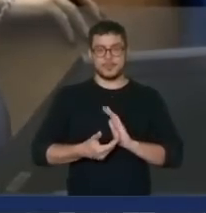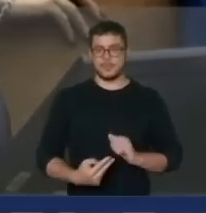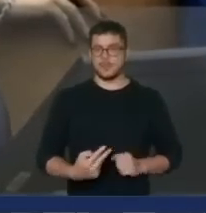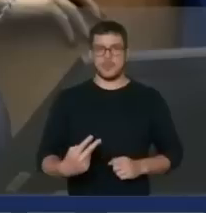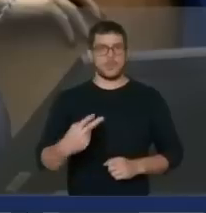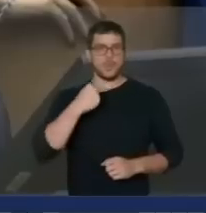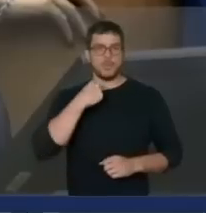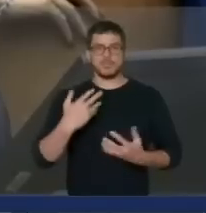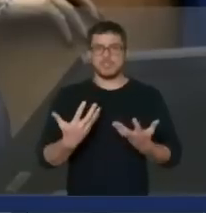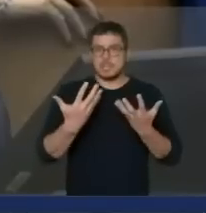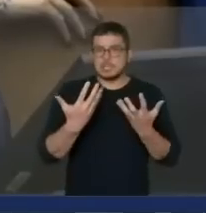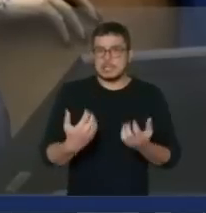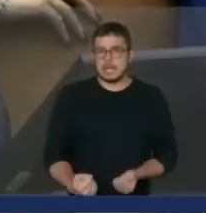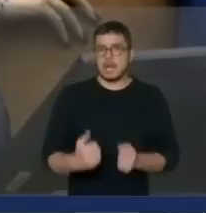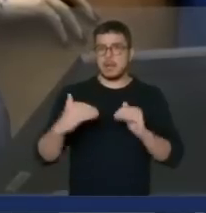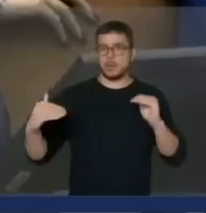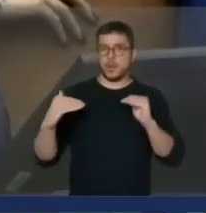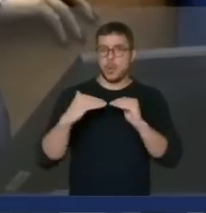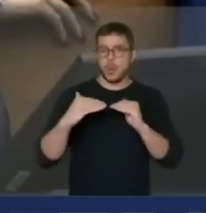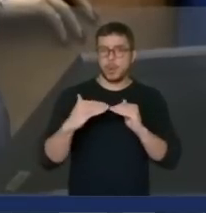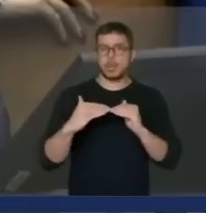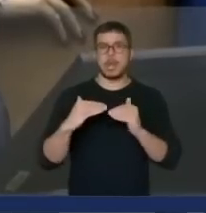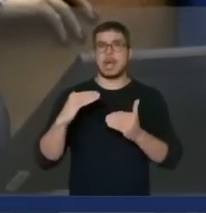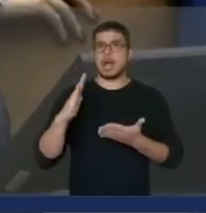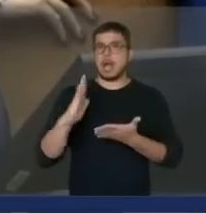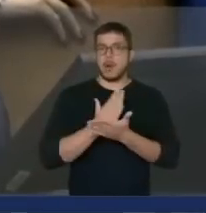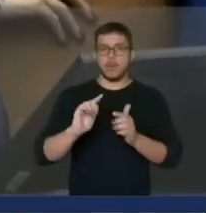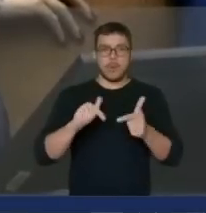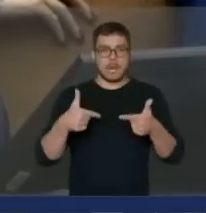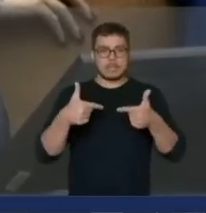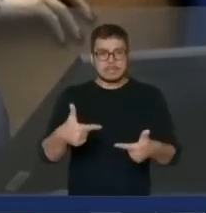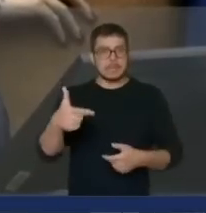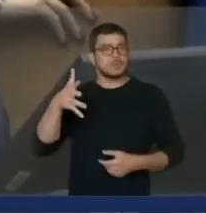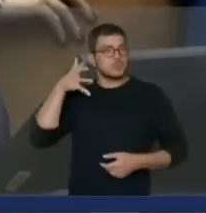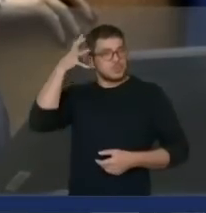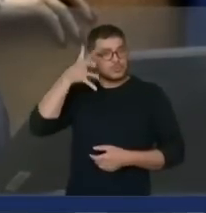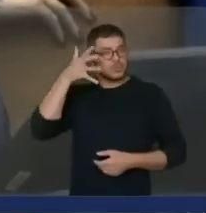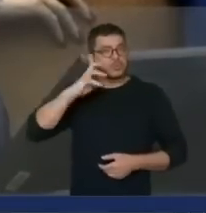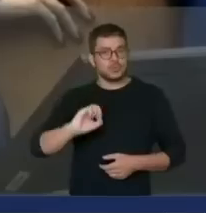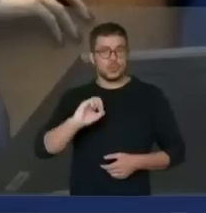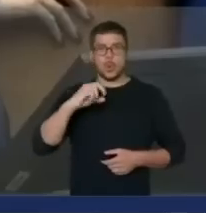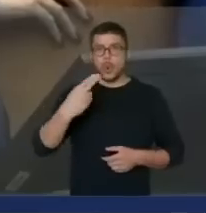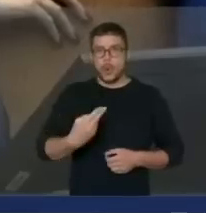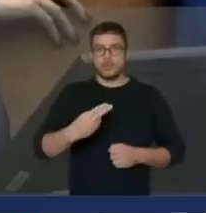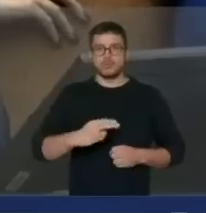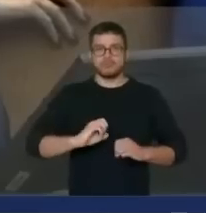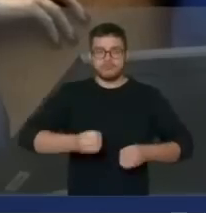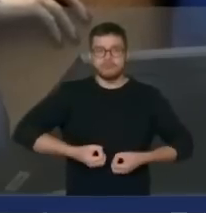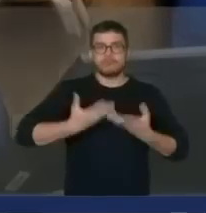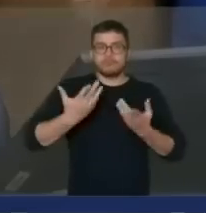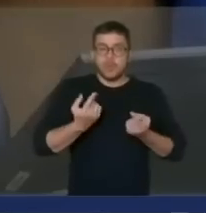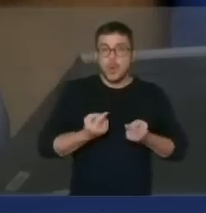ou referendará nenhum ato, discurso ou manifestação que atente contra a